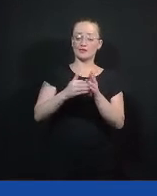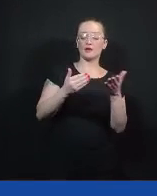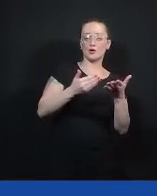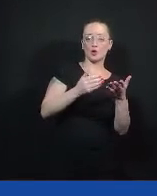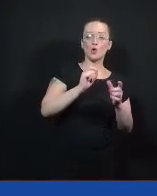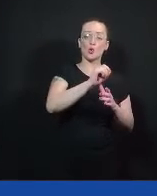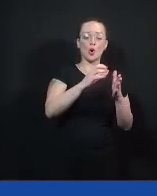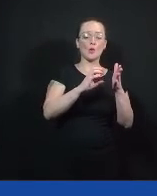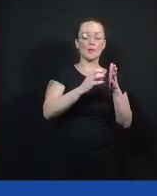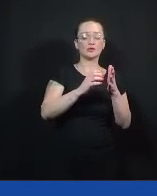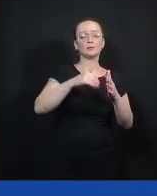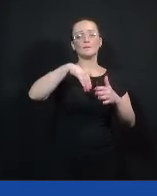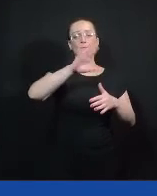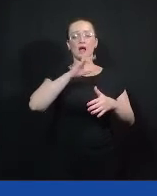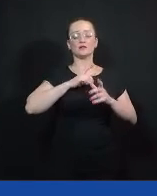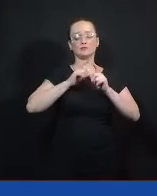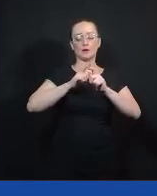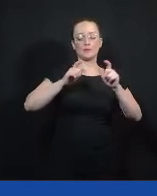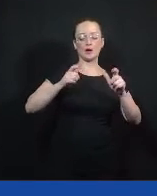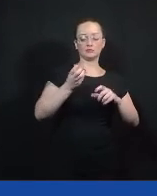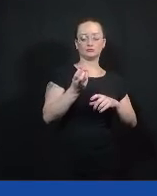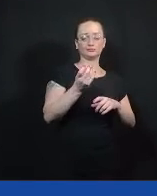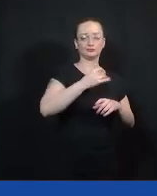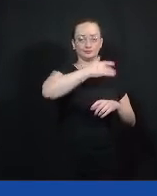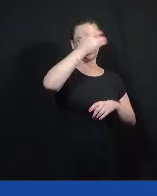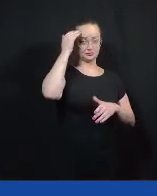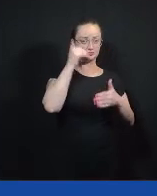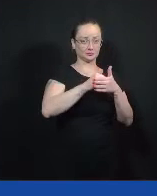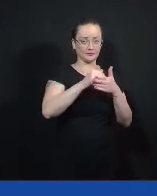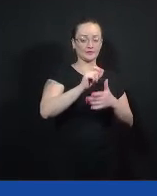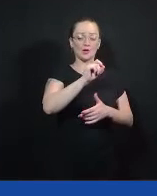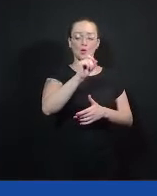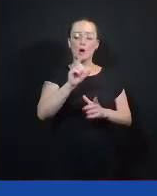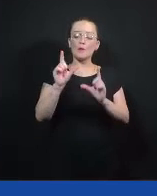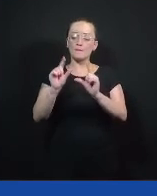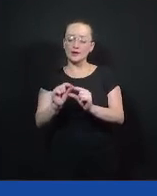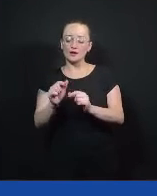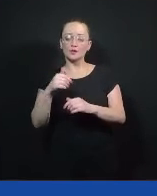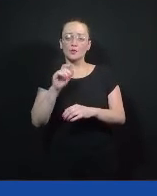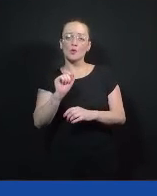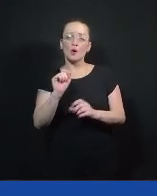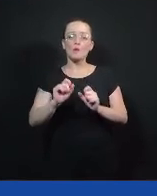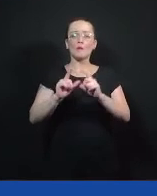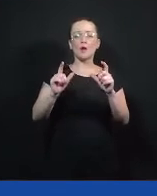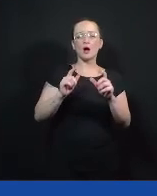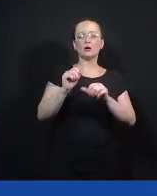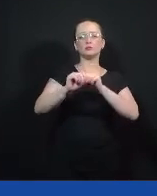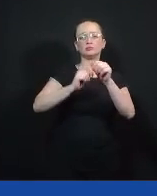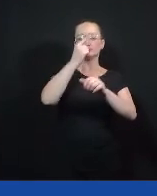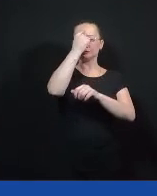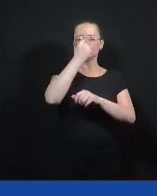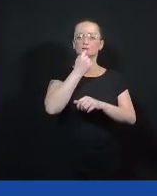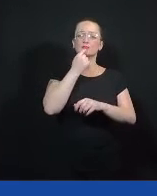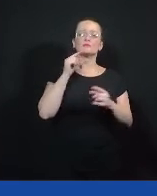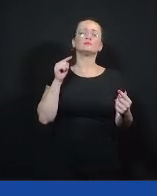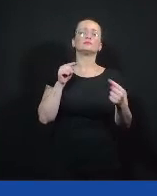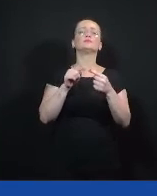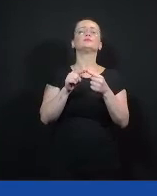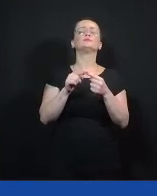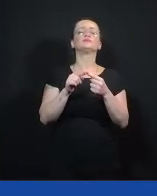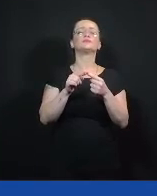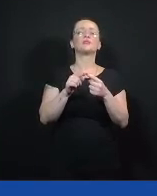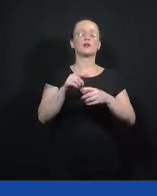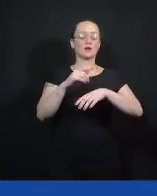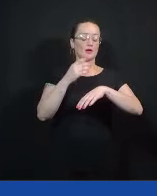quais partidos mais aumentaram o número de candidaturas, quais menos, quais mudaram esse perfil